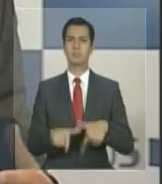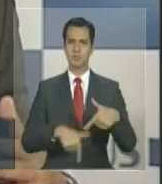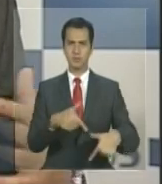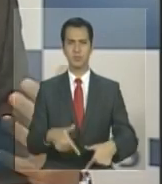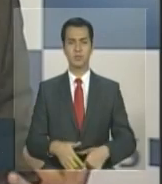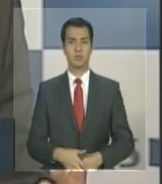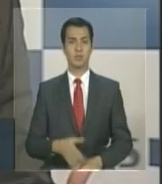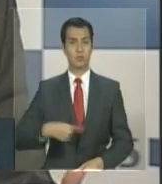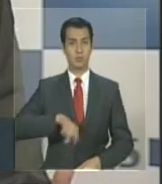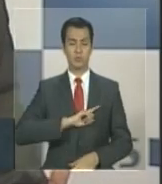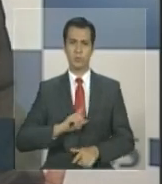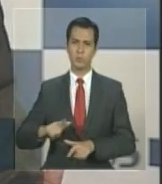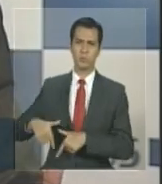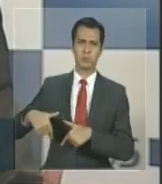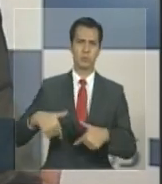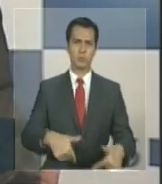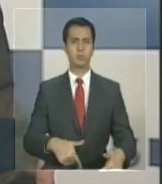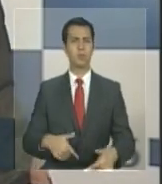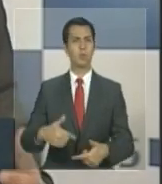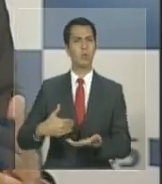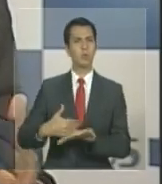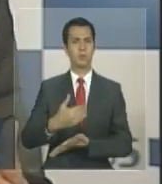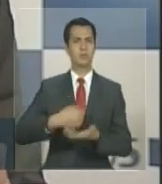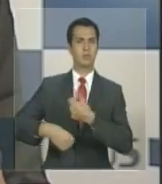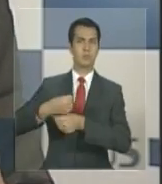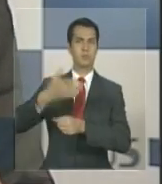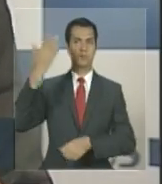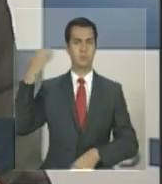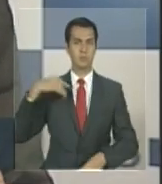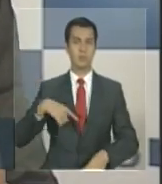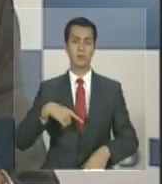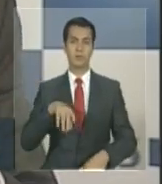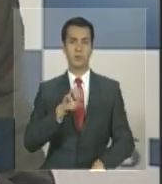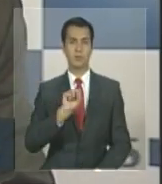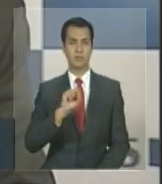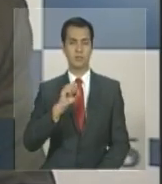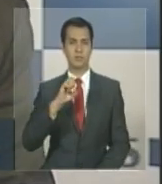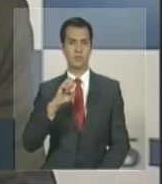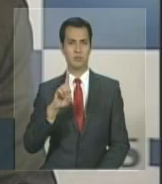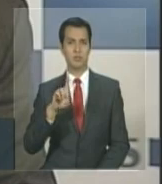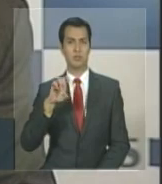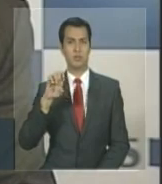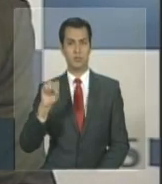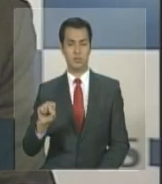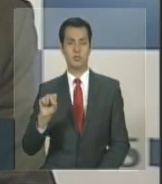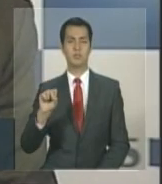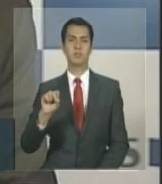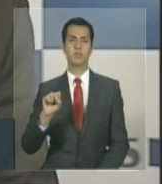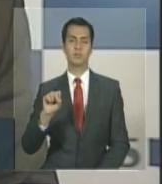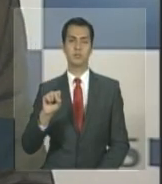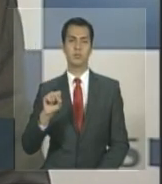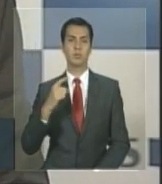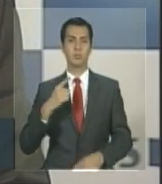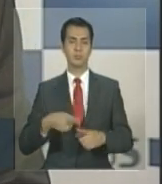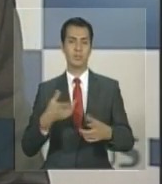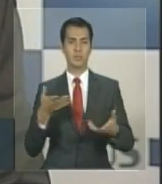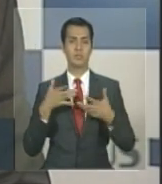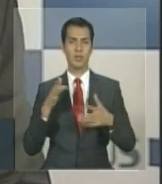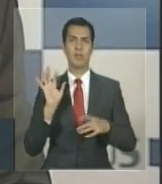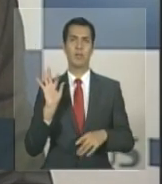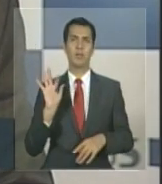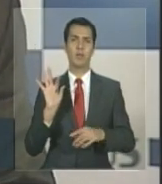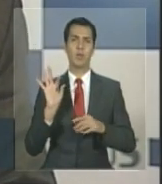esforço, que nós aprimoramos muito no ano passado, com o esforço da SBS, de aumentar, né, os pontos de captação,